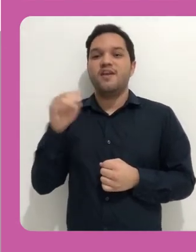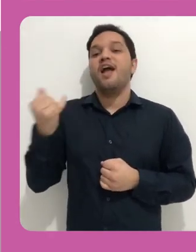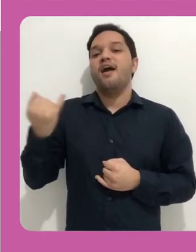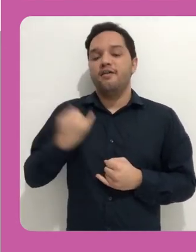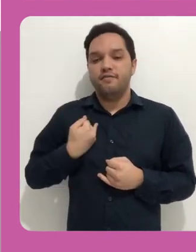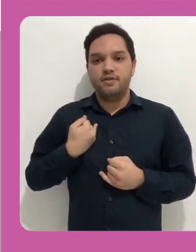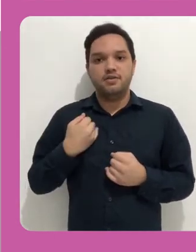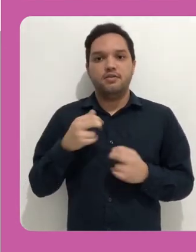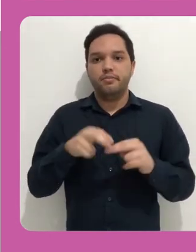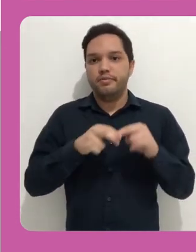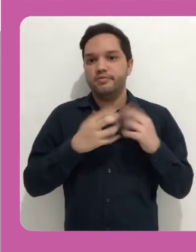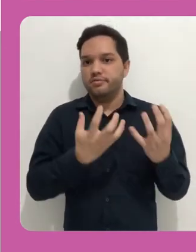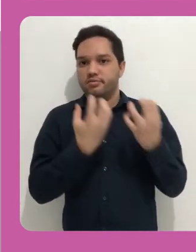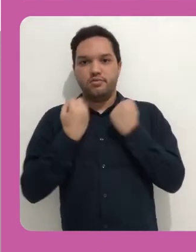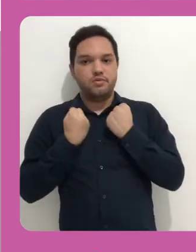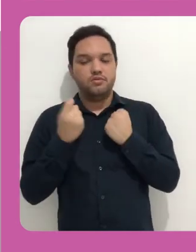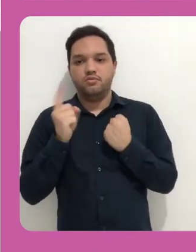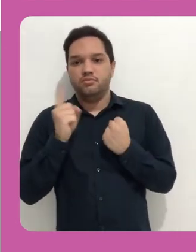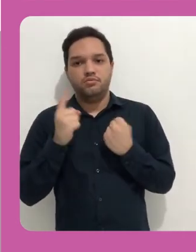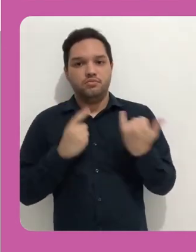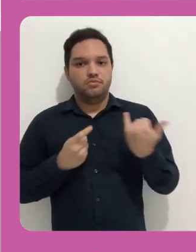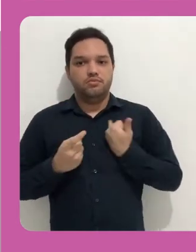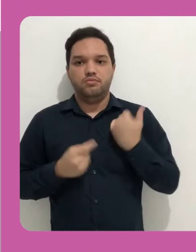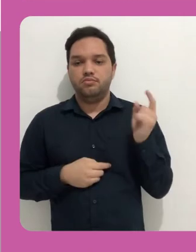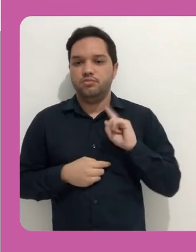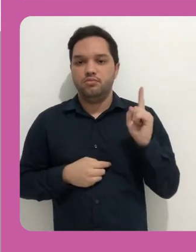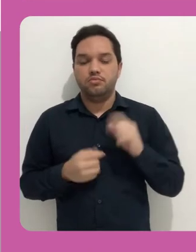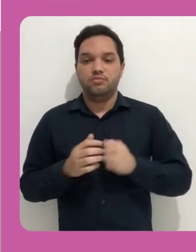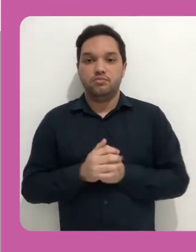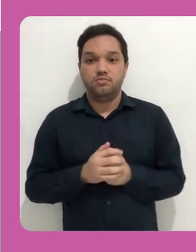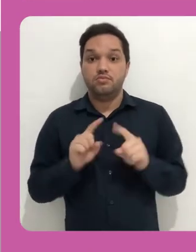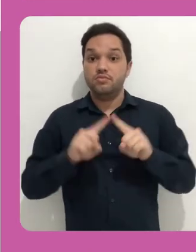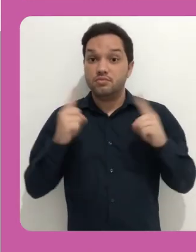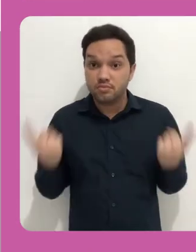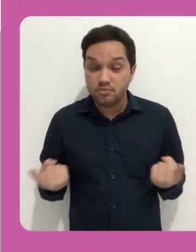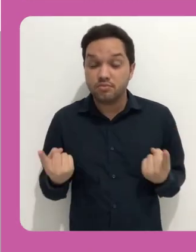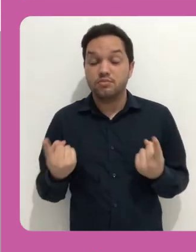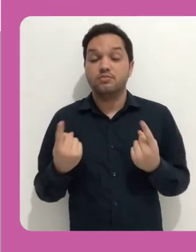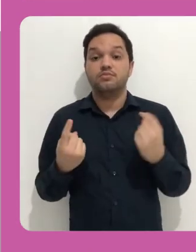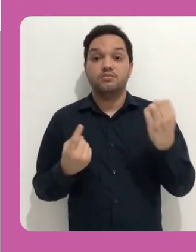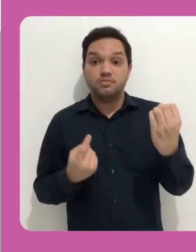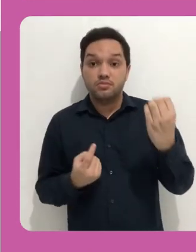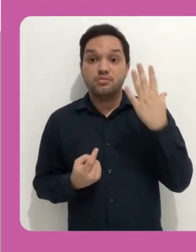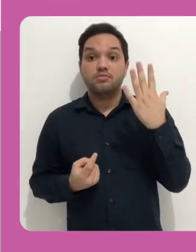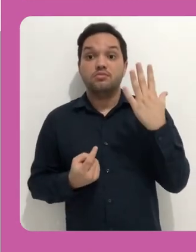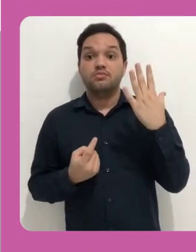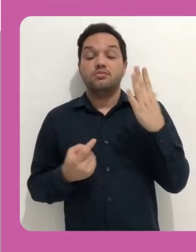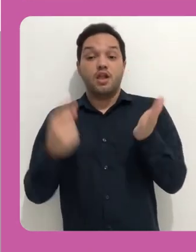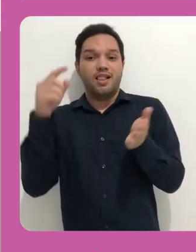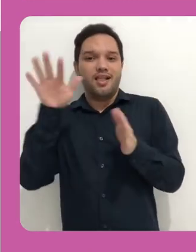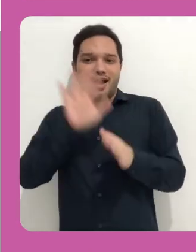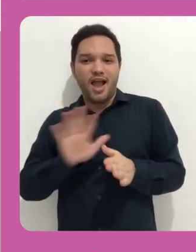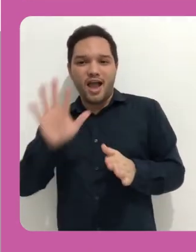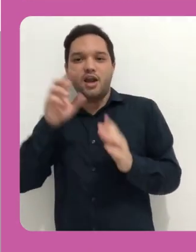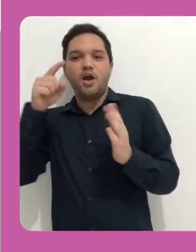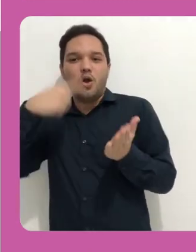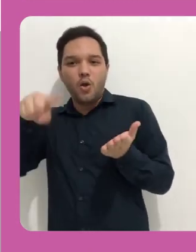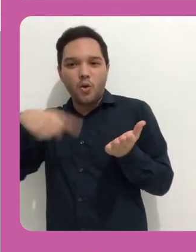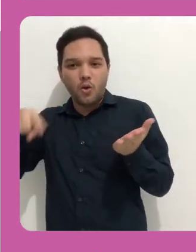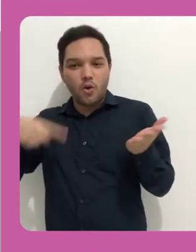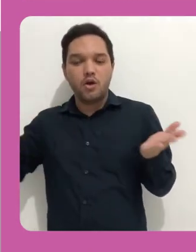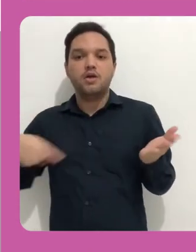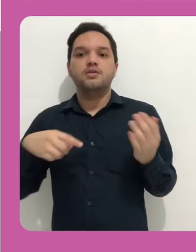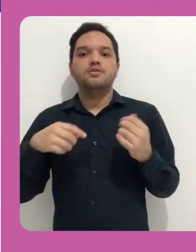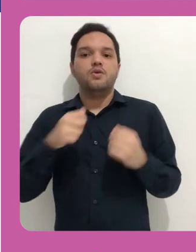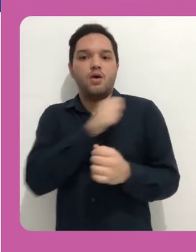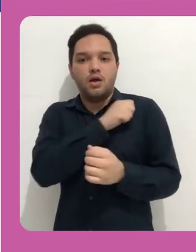para você o envio do aluno. Mas aparece para você, na correção, o que o aluno escreveu. Então,